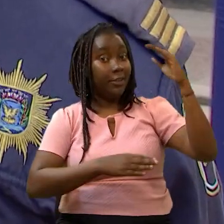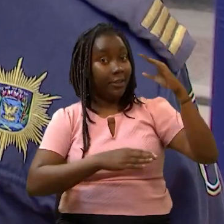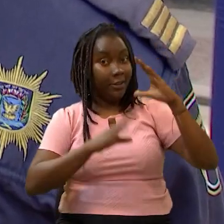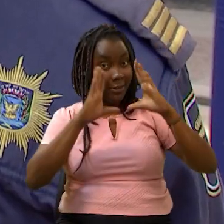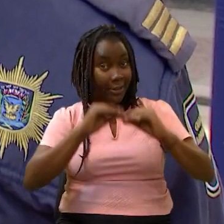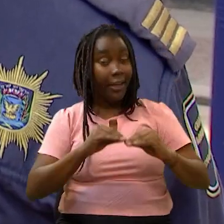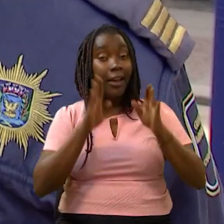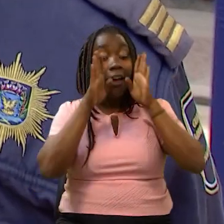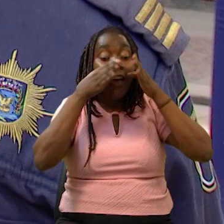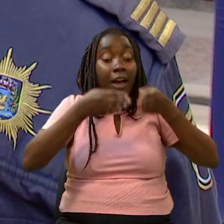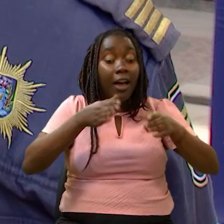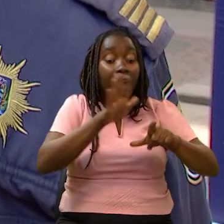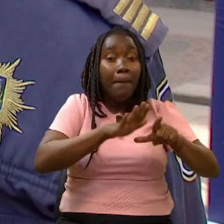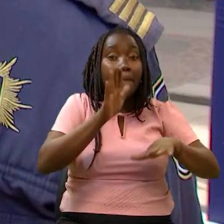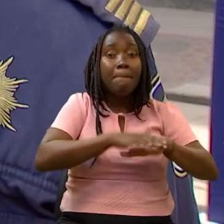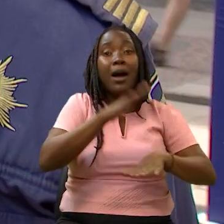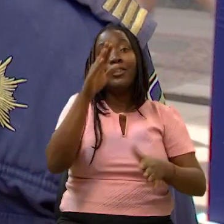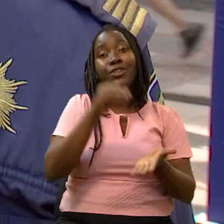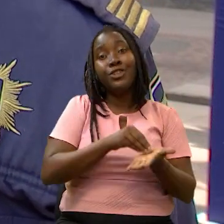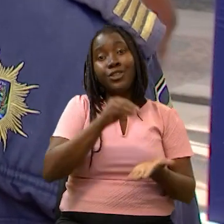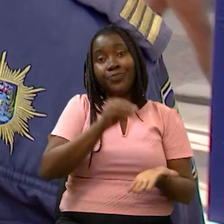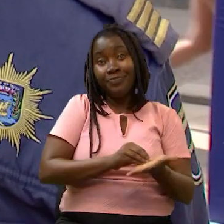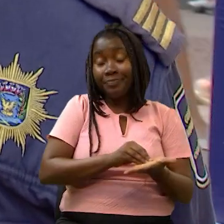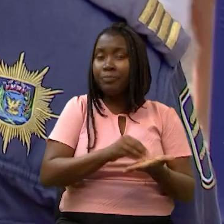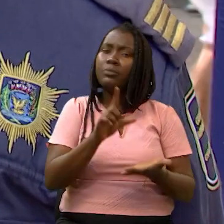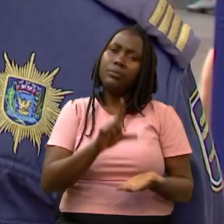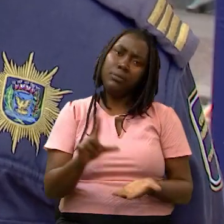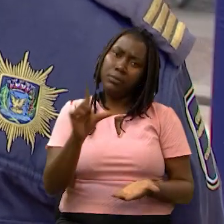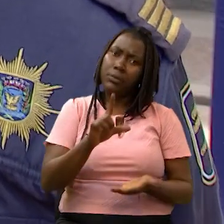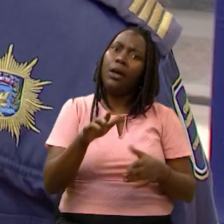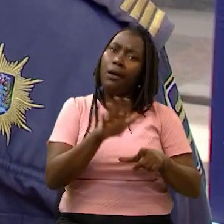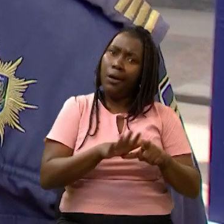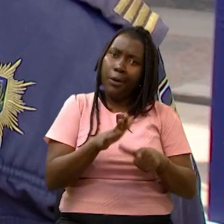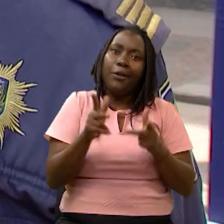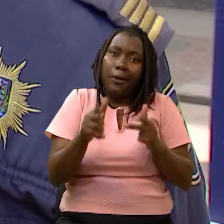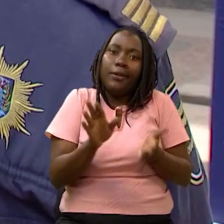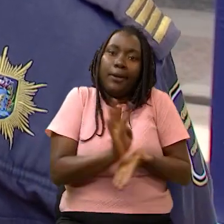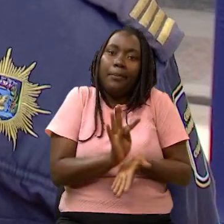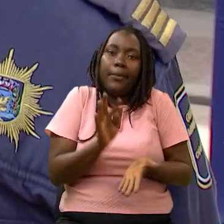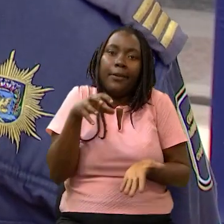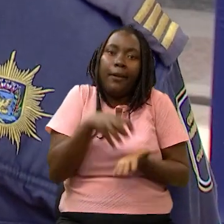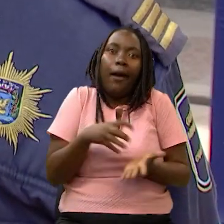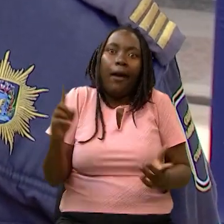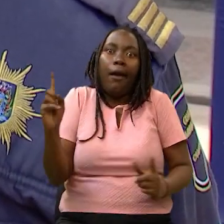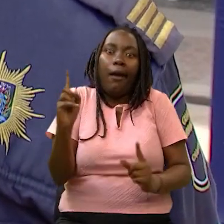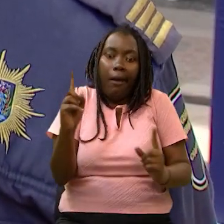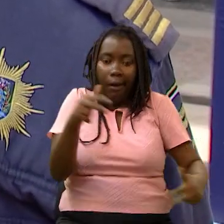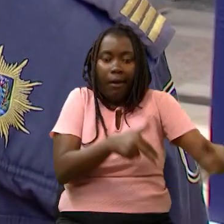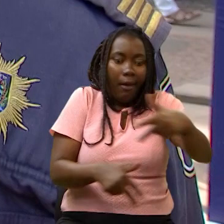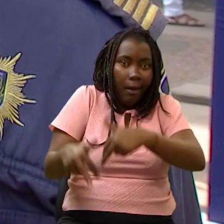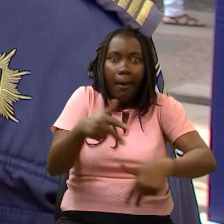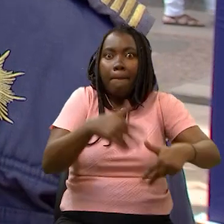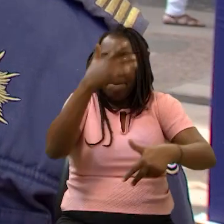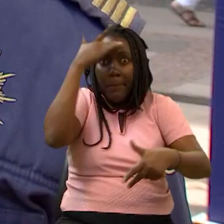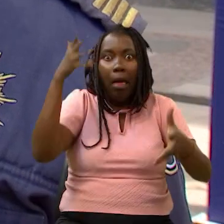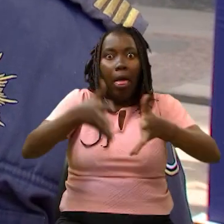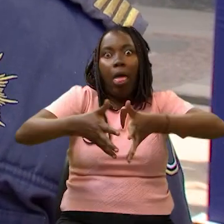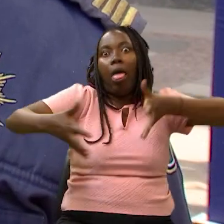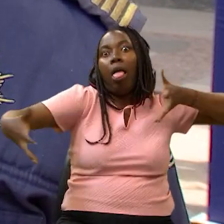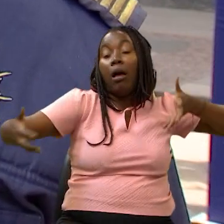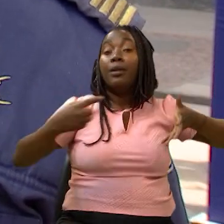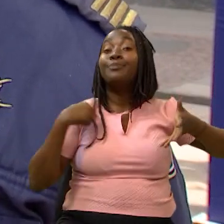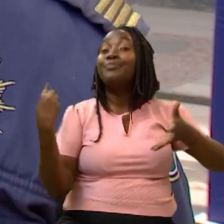noite, com foco na área que mais necessita. É óbvio que uma região como o Terminal Central, onde o fluxo de pessoas